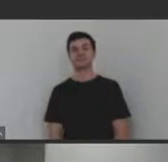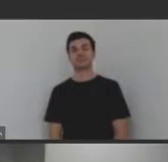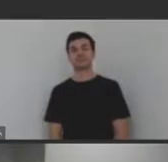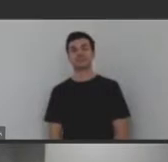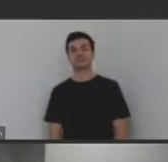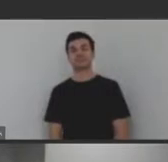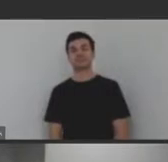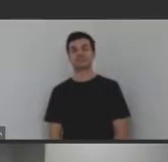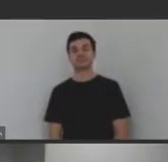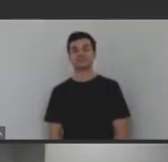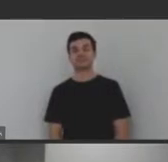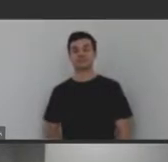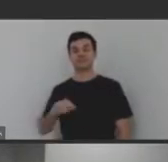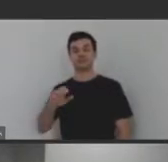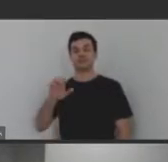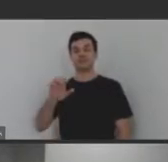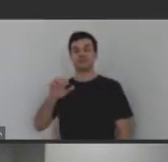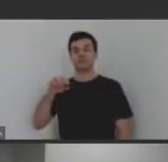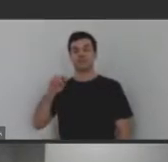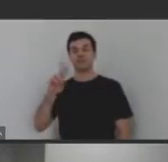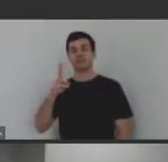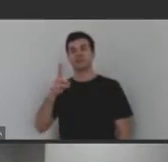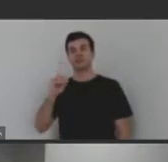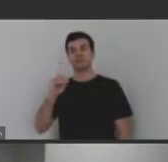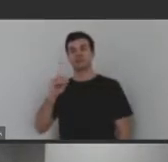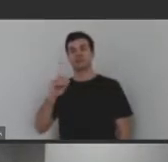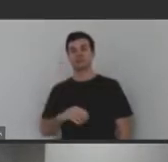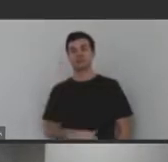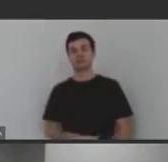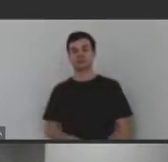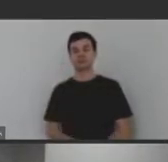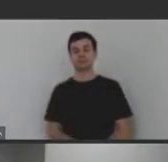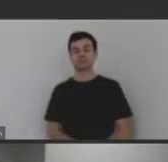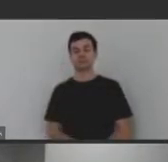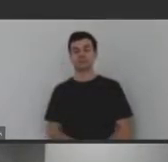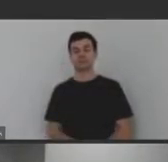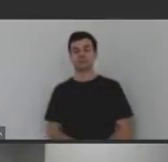Vereador professor Edinho, voto de vossa excelência.